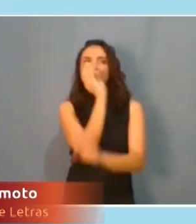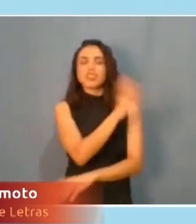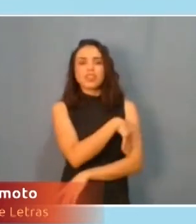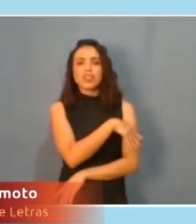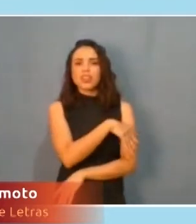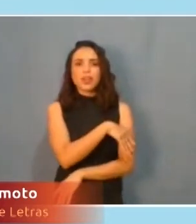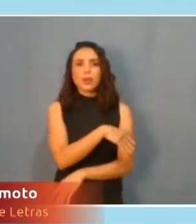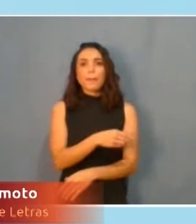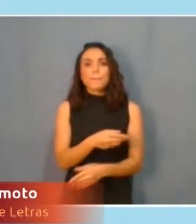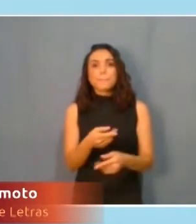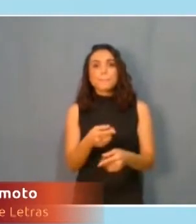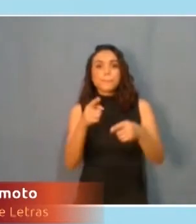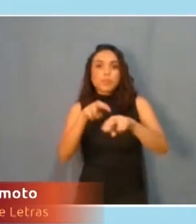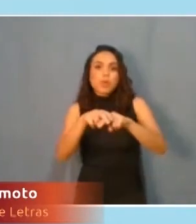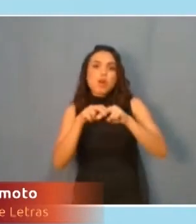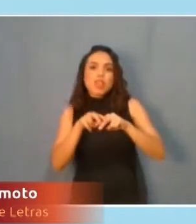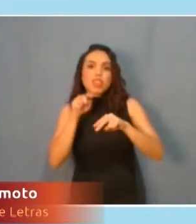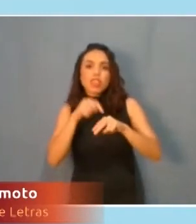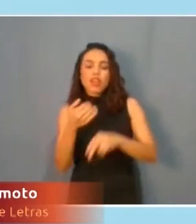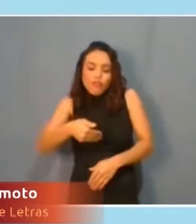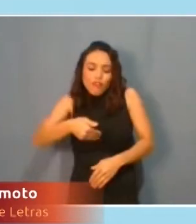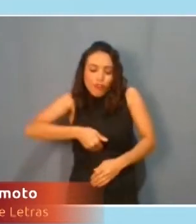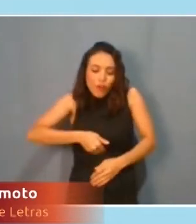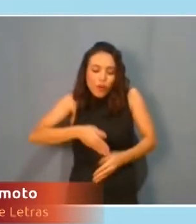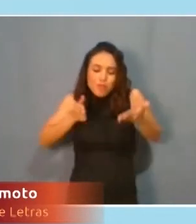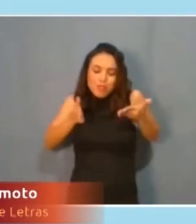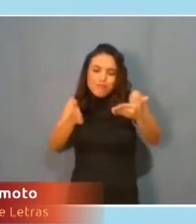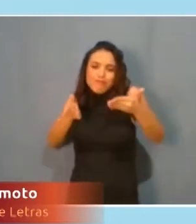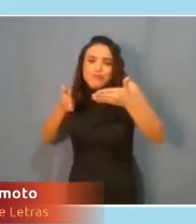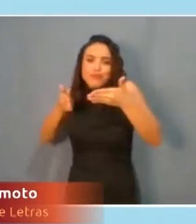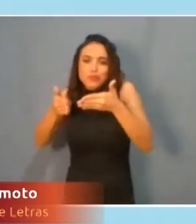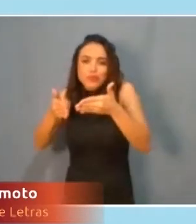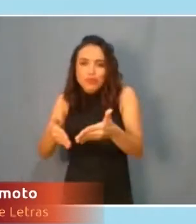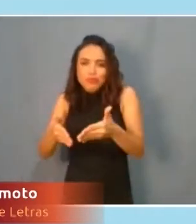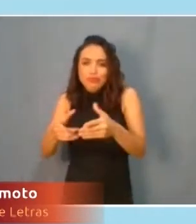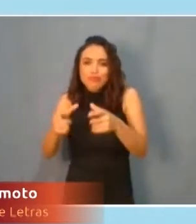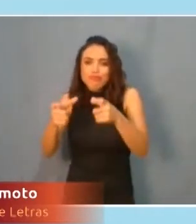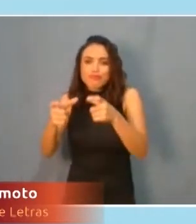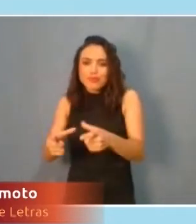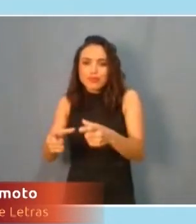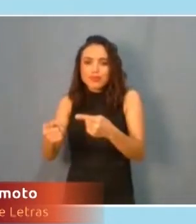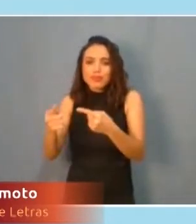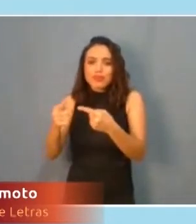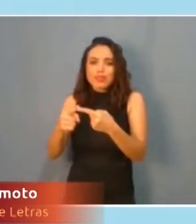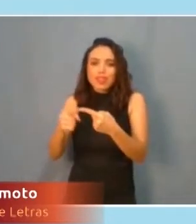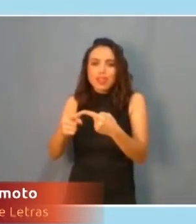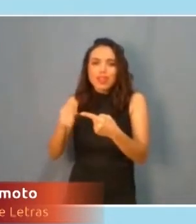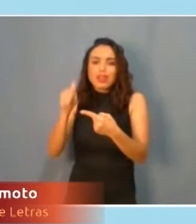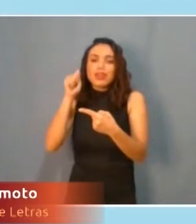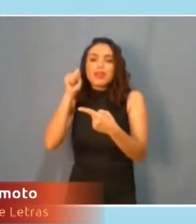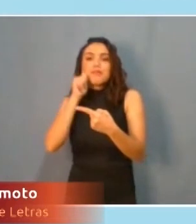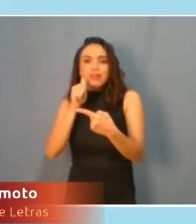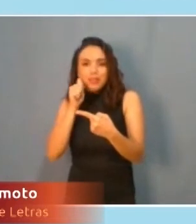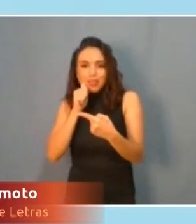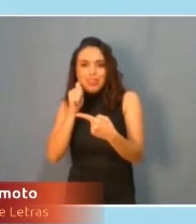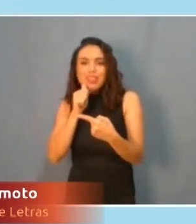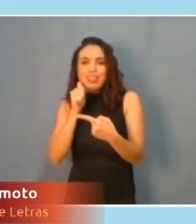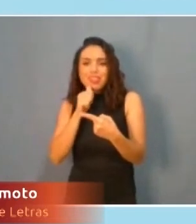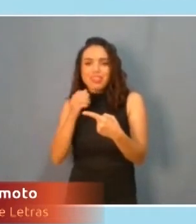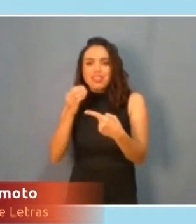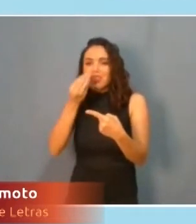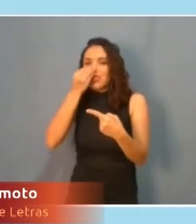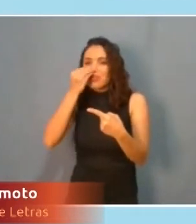dos excluídos. Então, uma primeira camada de excluídos, as mulheres, que é uma exclusão, vamos dizer, global, né? Porque as mulheres